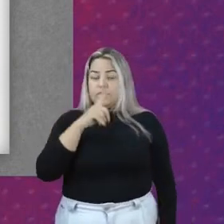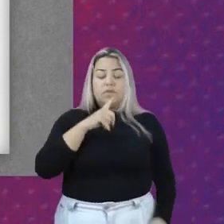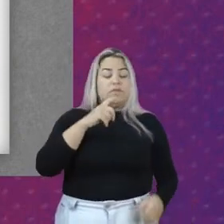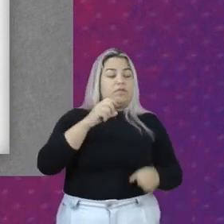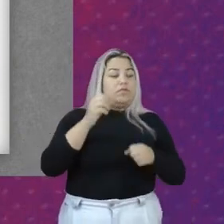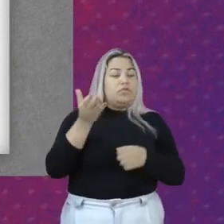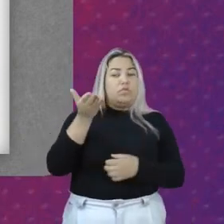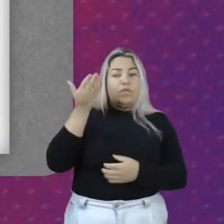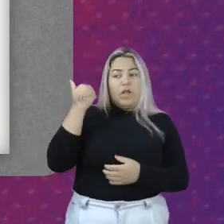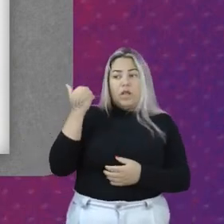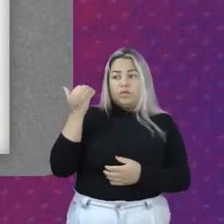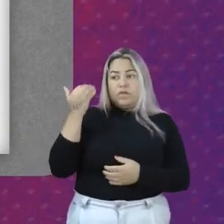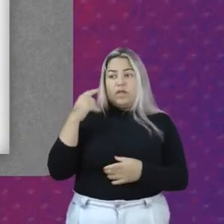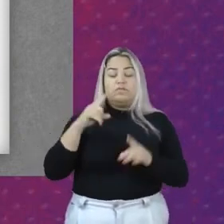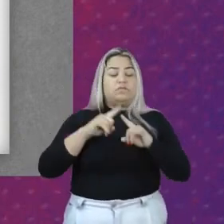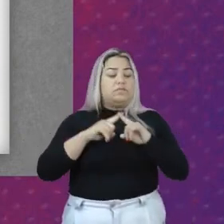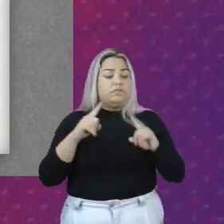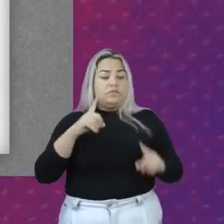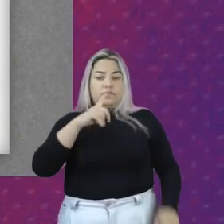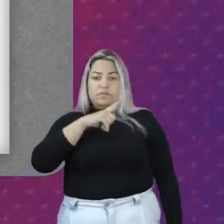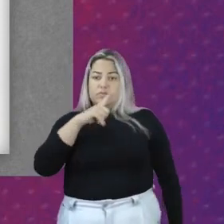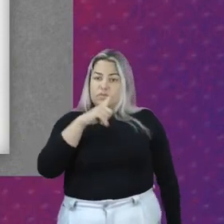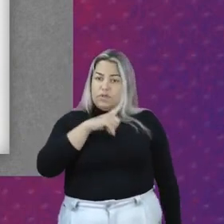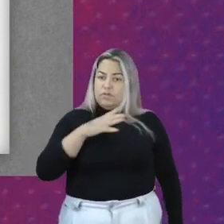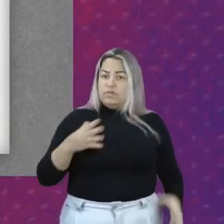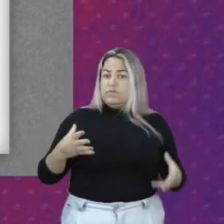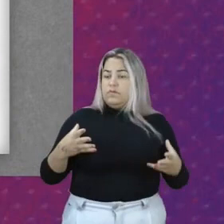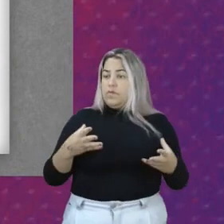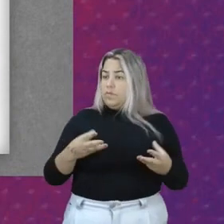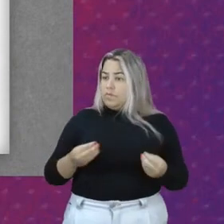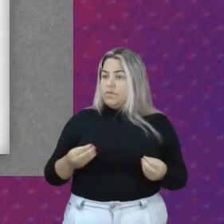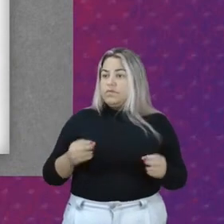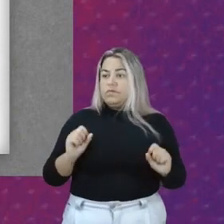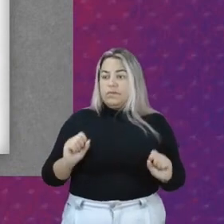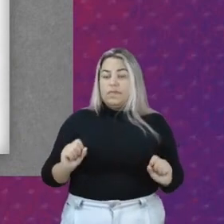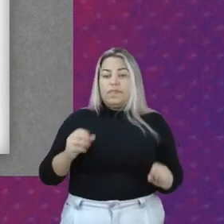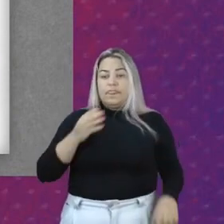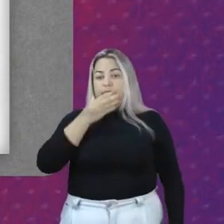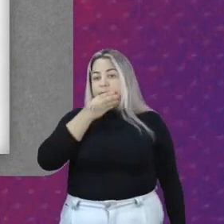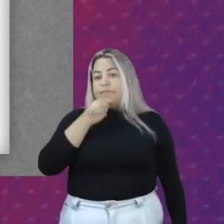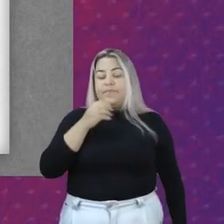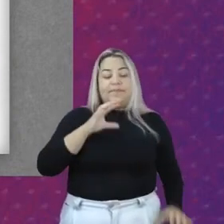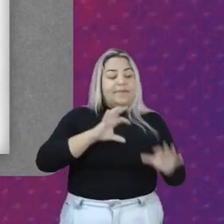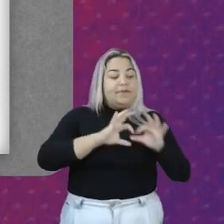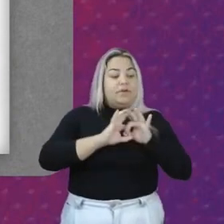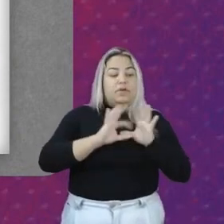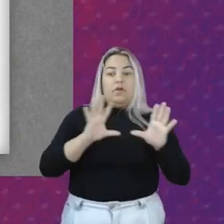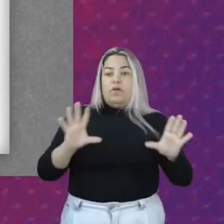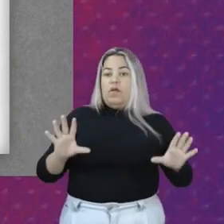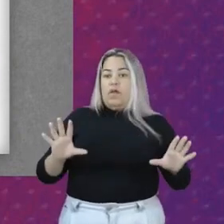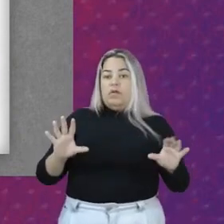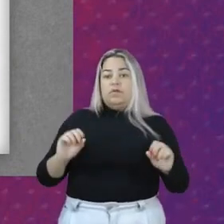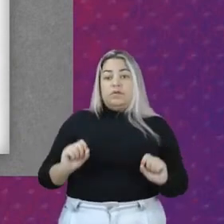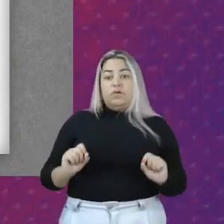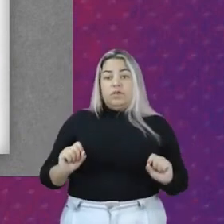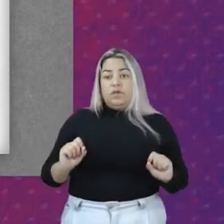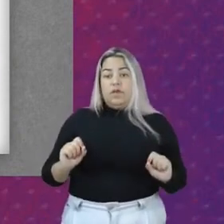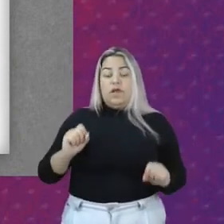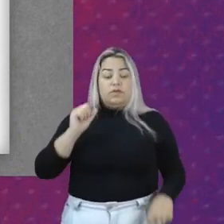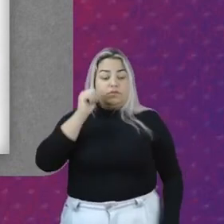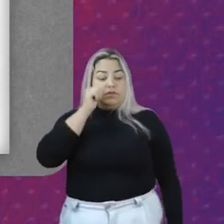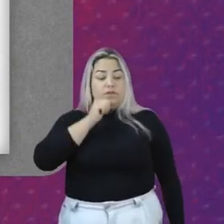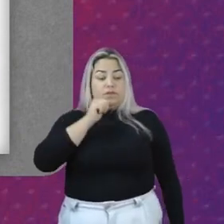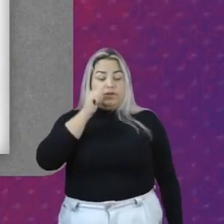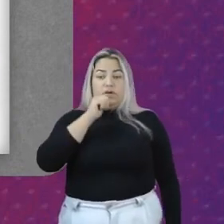mas atualmente ainda tem muito essa questão. Tem homens que não permitem, né, com que as